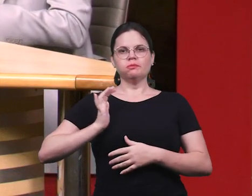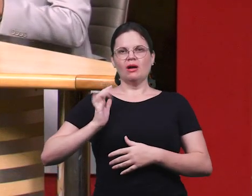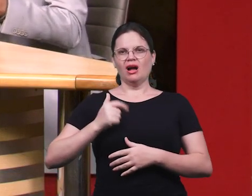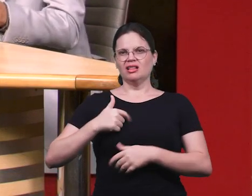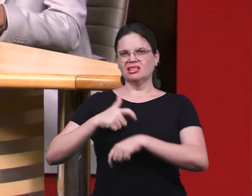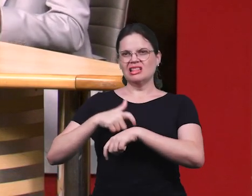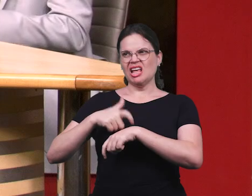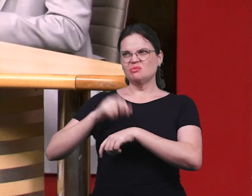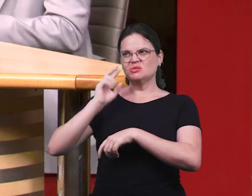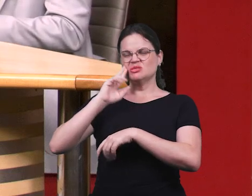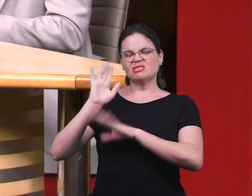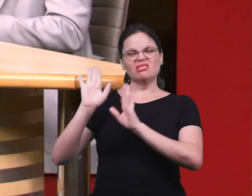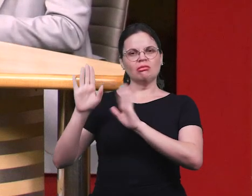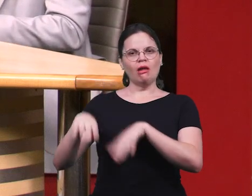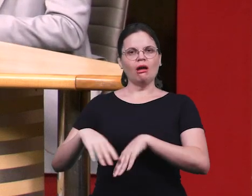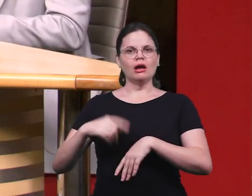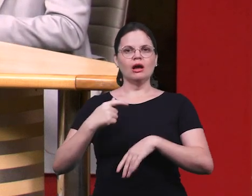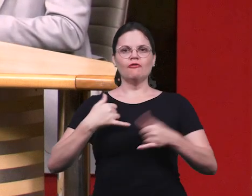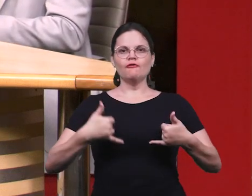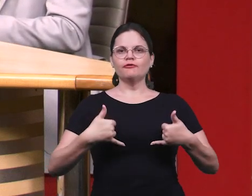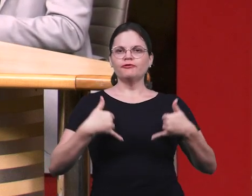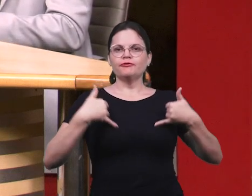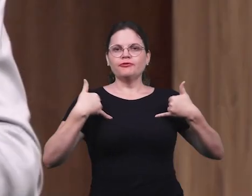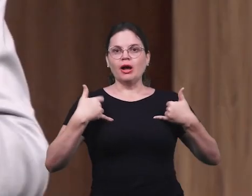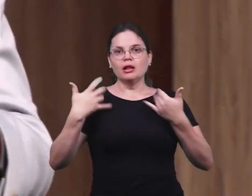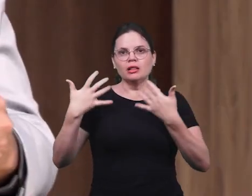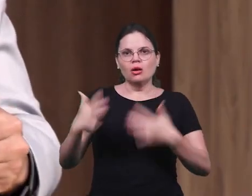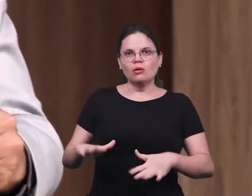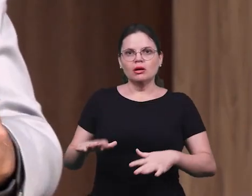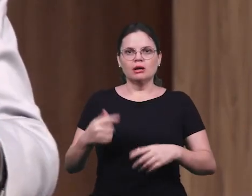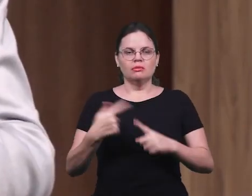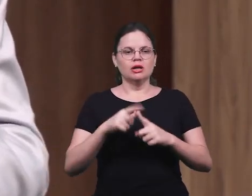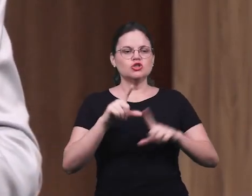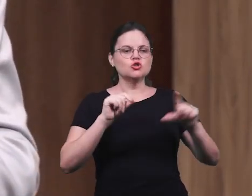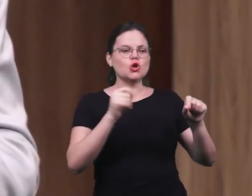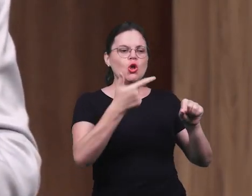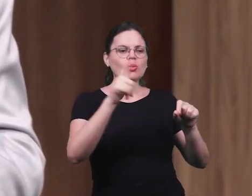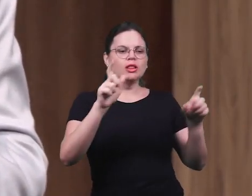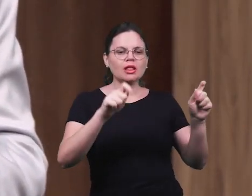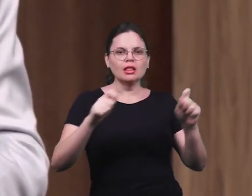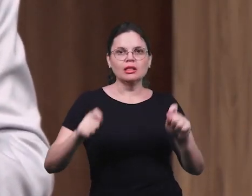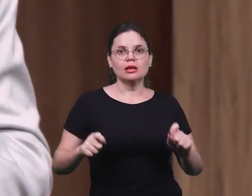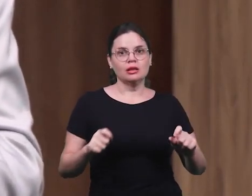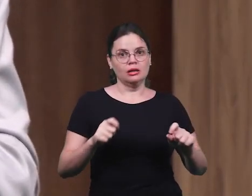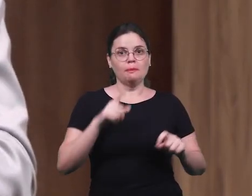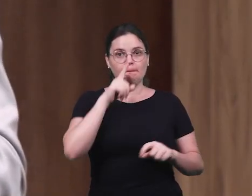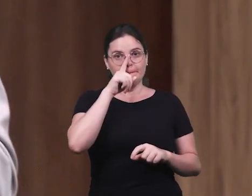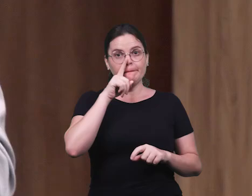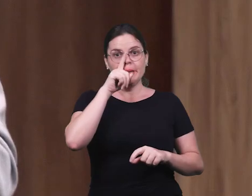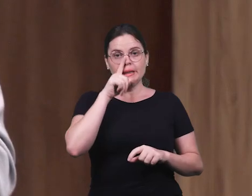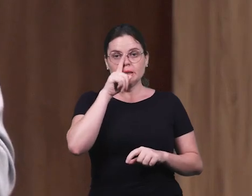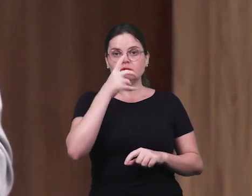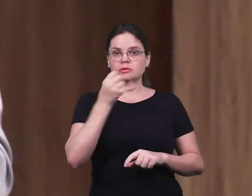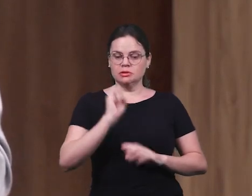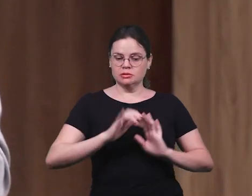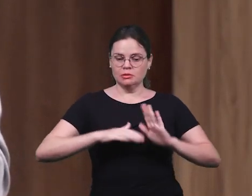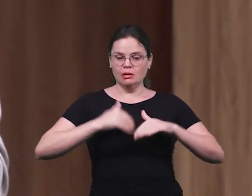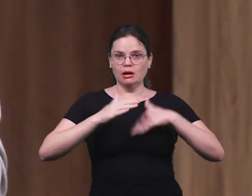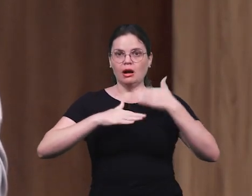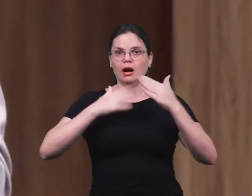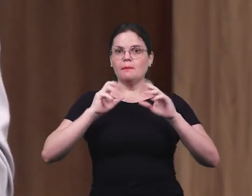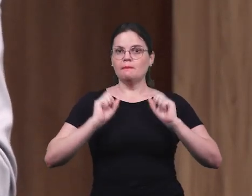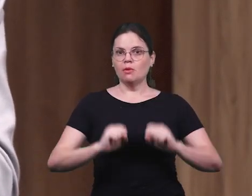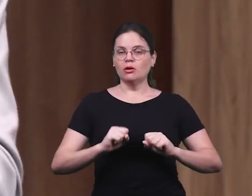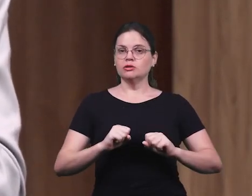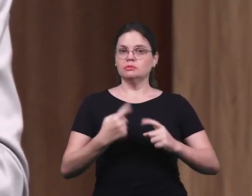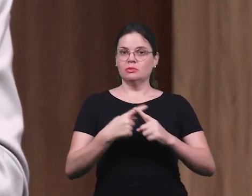porque ficaram vaidosos, porque já não queriam mais, porque tinham outras opções. São os perigos do crescimento. Vê